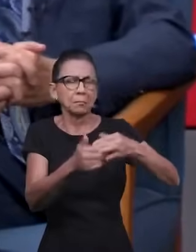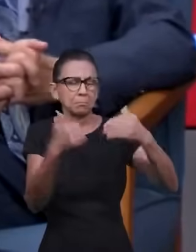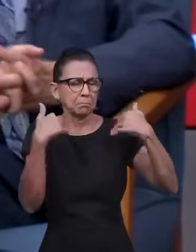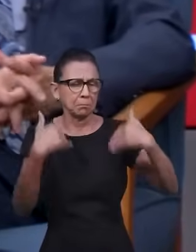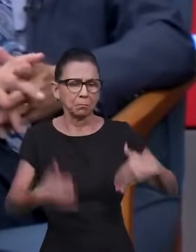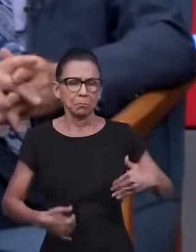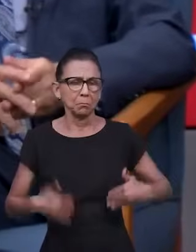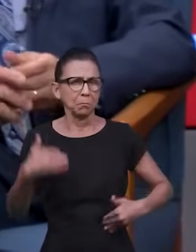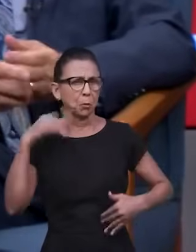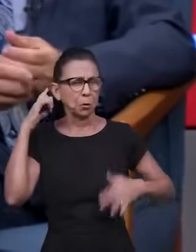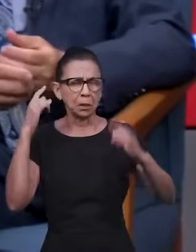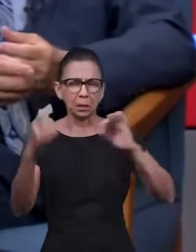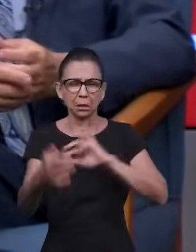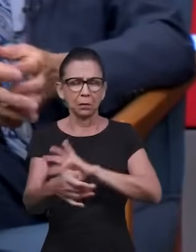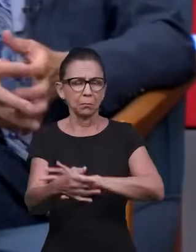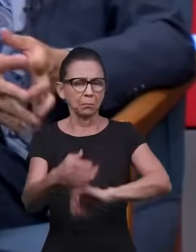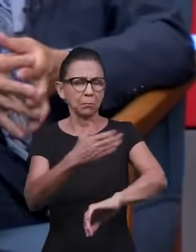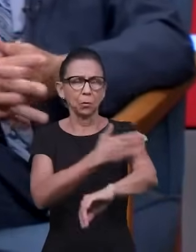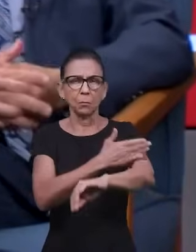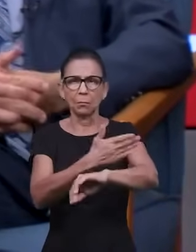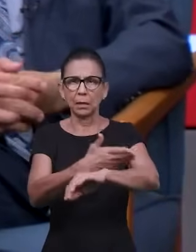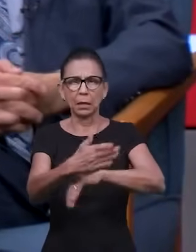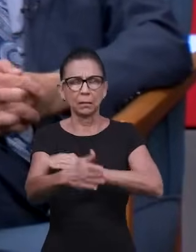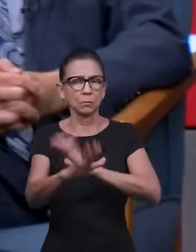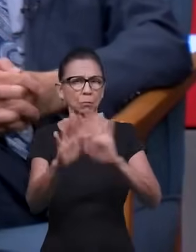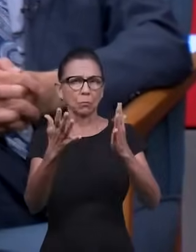aquilo ali tem alguns significados